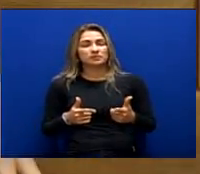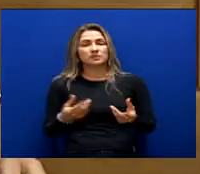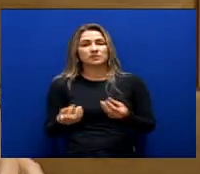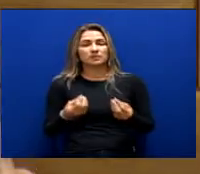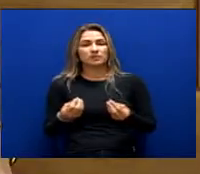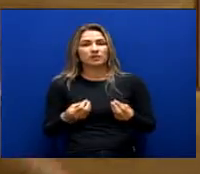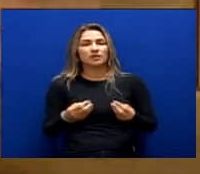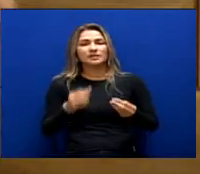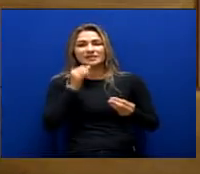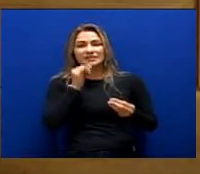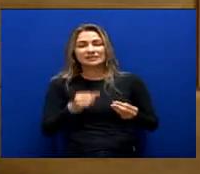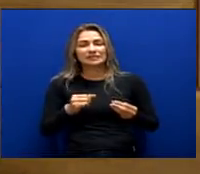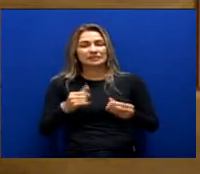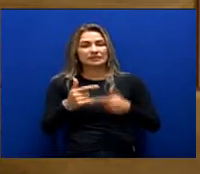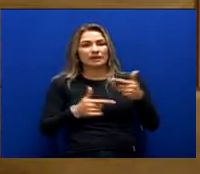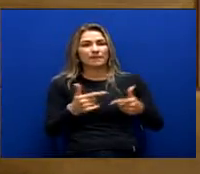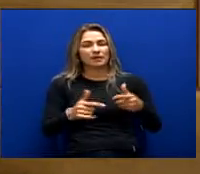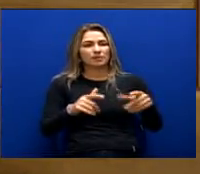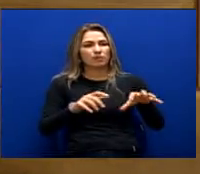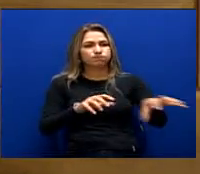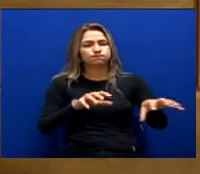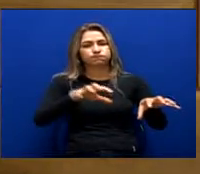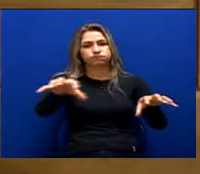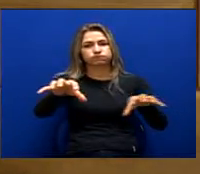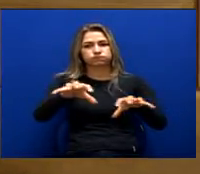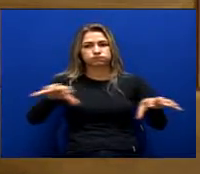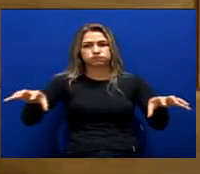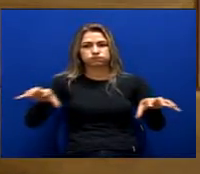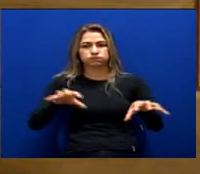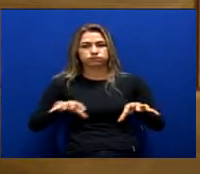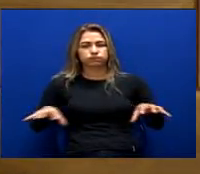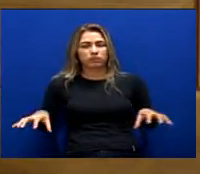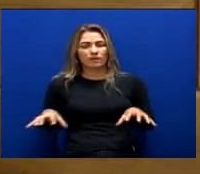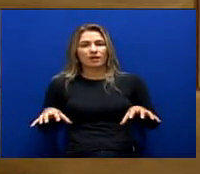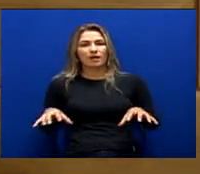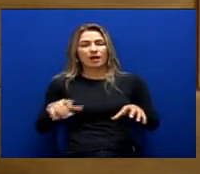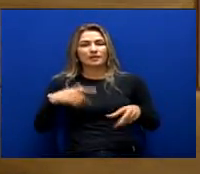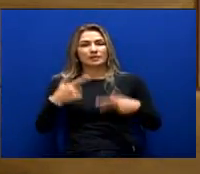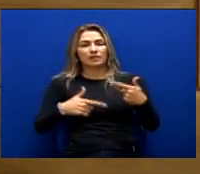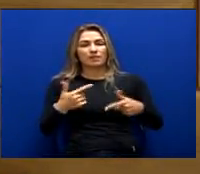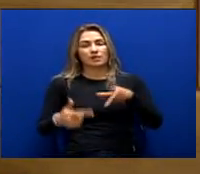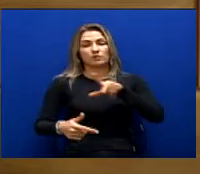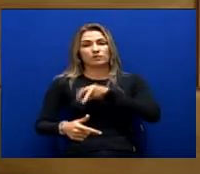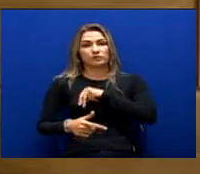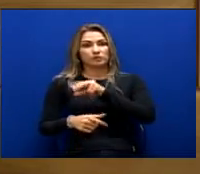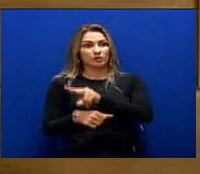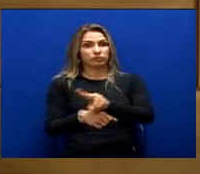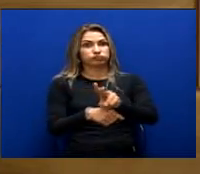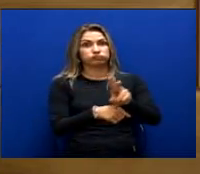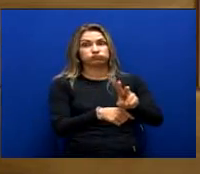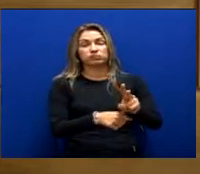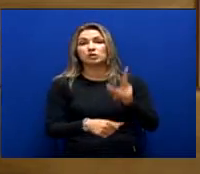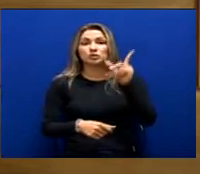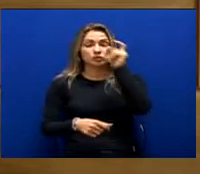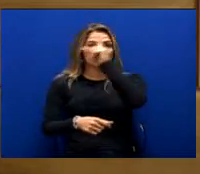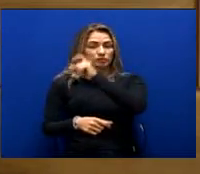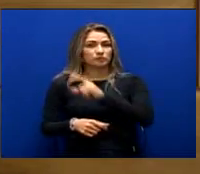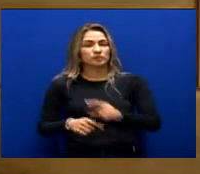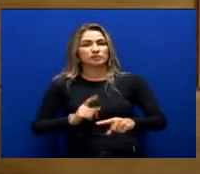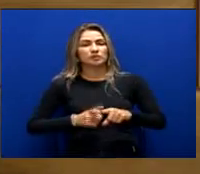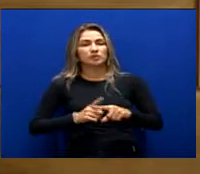ficando mais difícil se eles criticavam hospital psiquiátrico e ganhou dinheiro era um ambiente fechado entre quatro